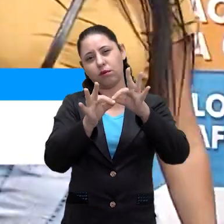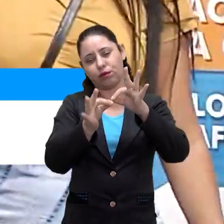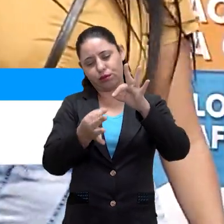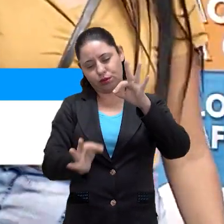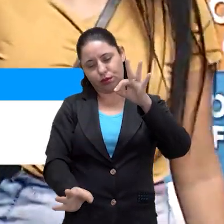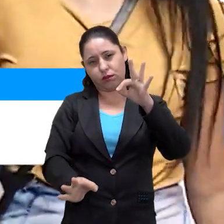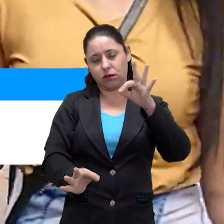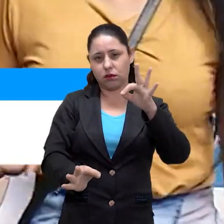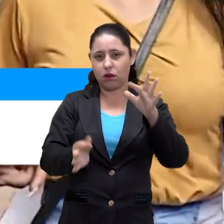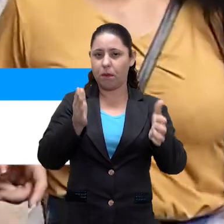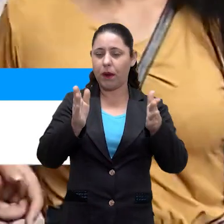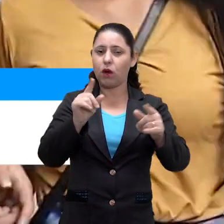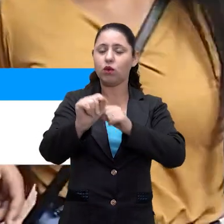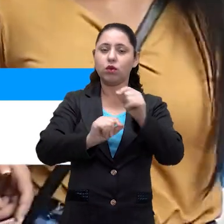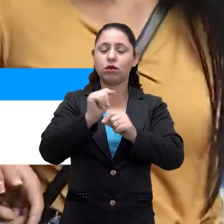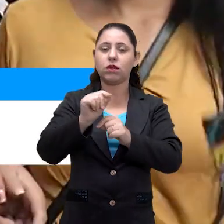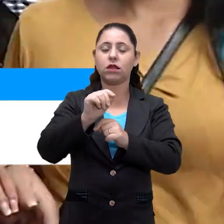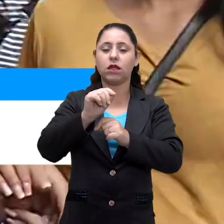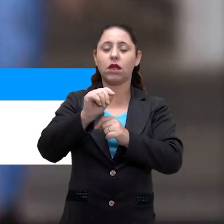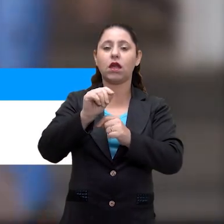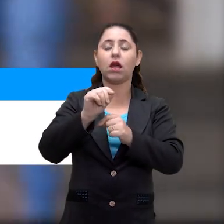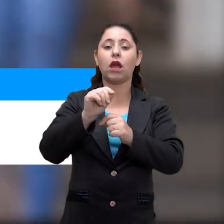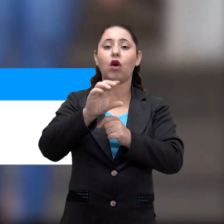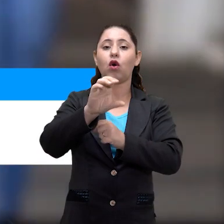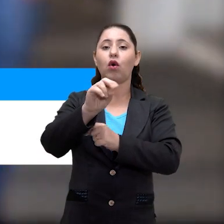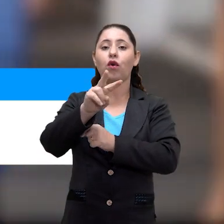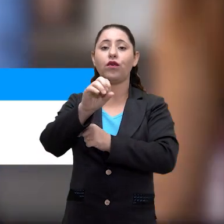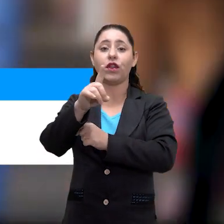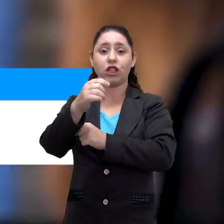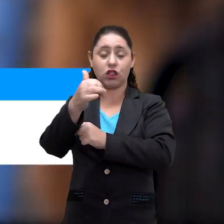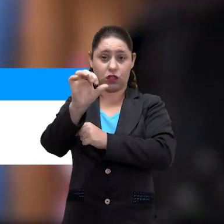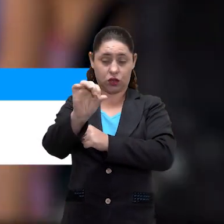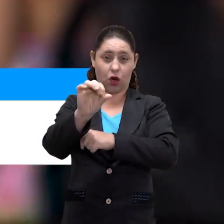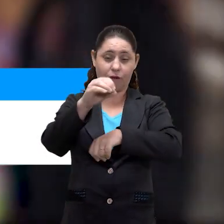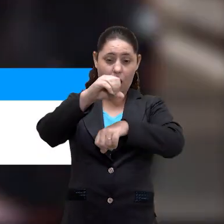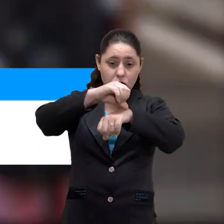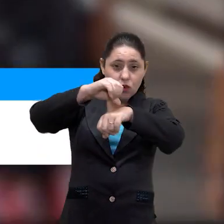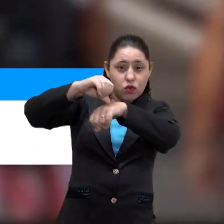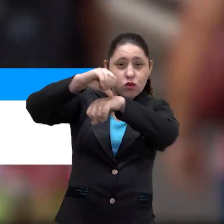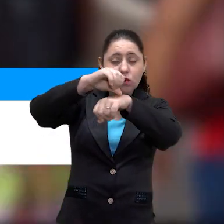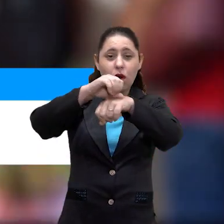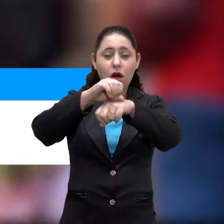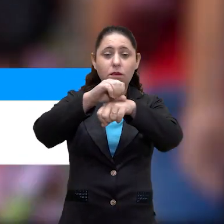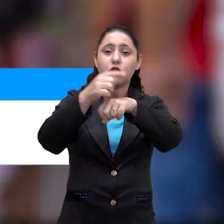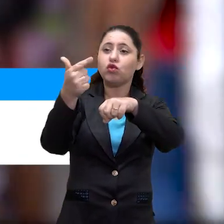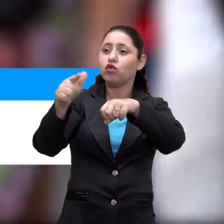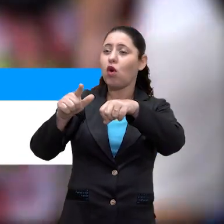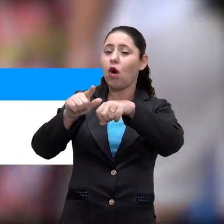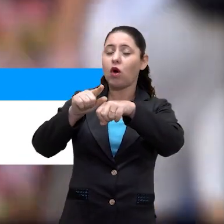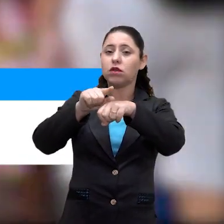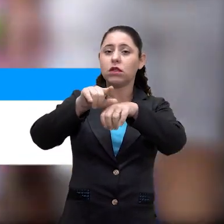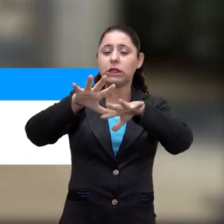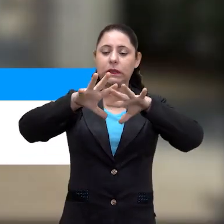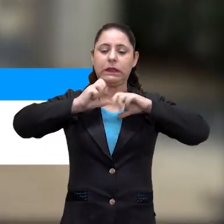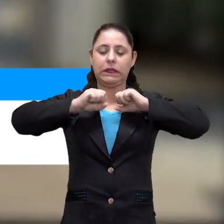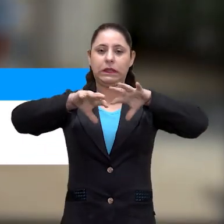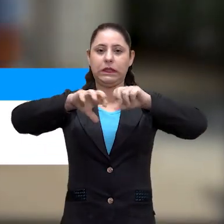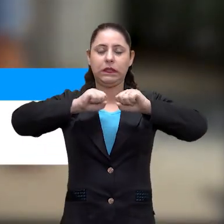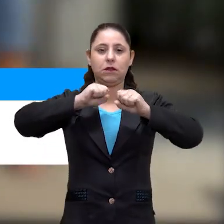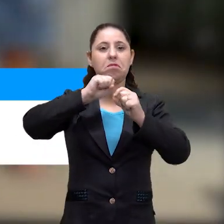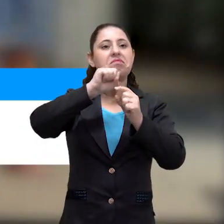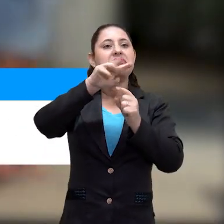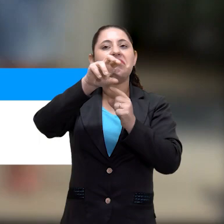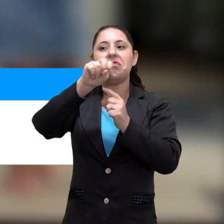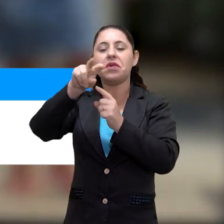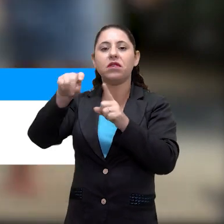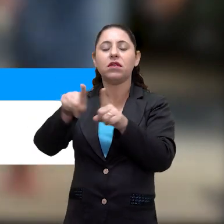Grande. Entre as justificativas para a extensão do prazo está a ocorrência da variante da Covid-19 Ômicron, além da